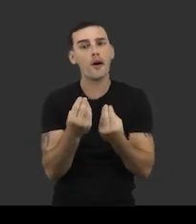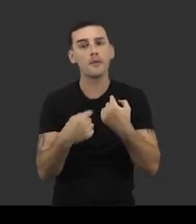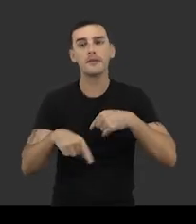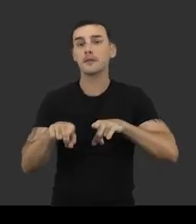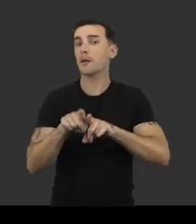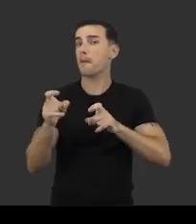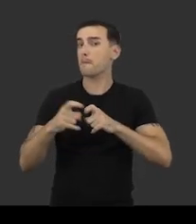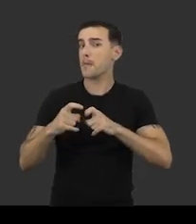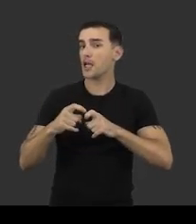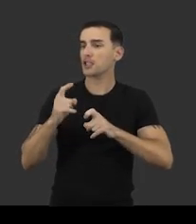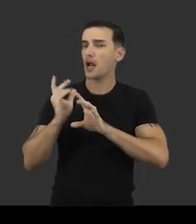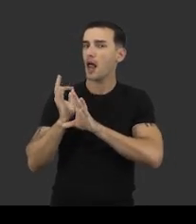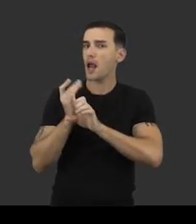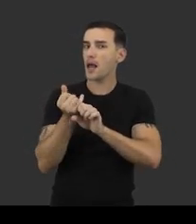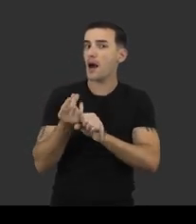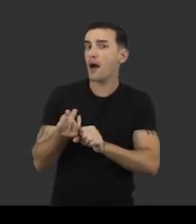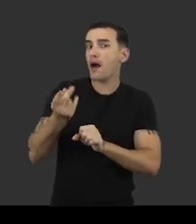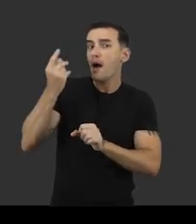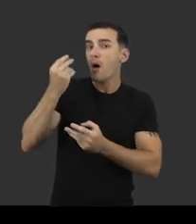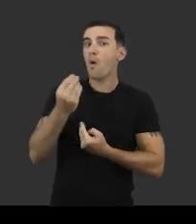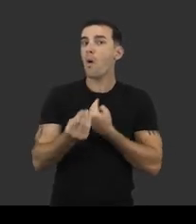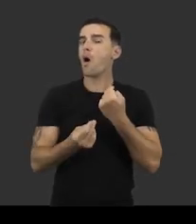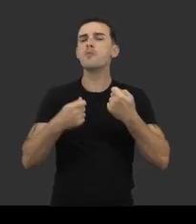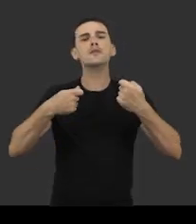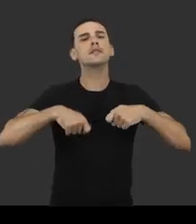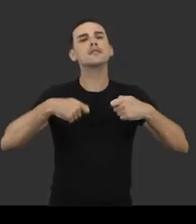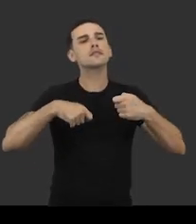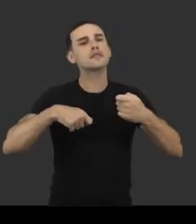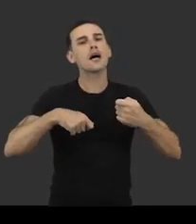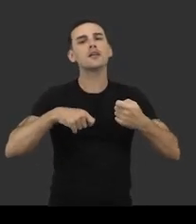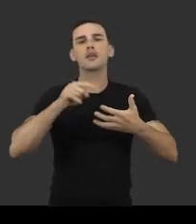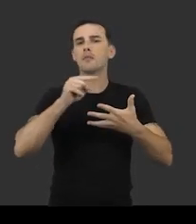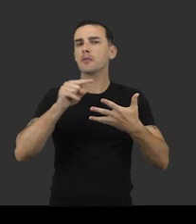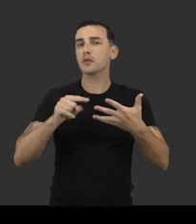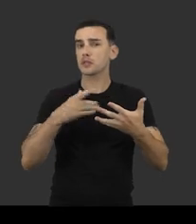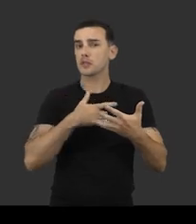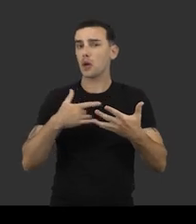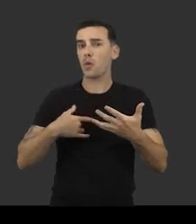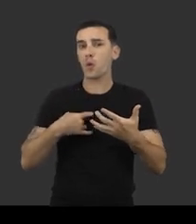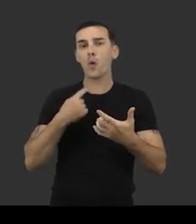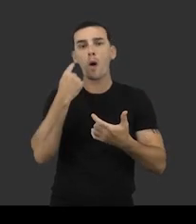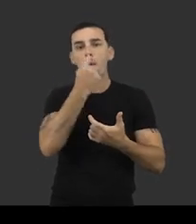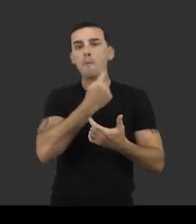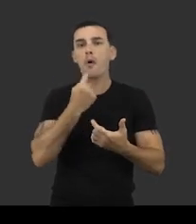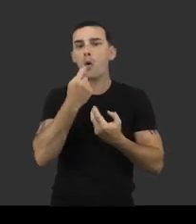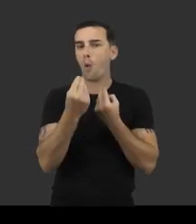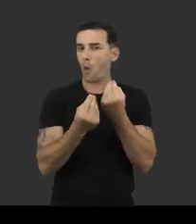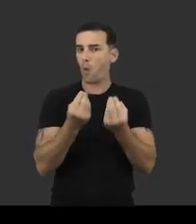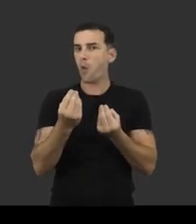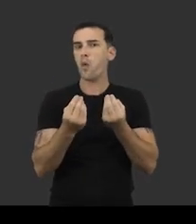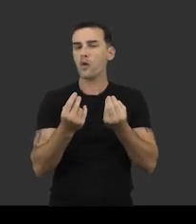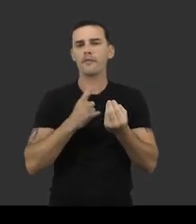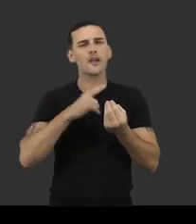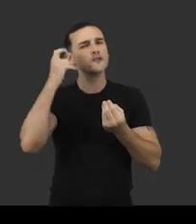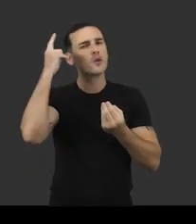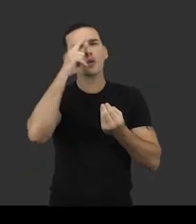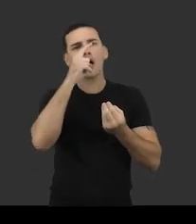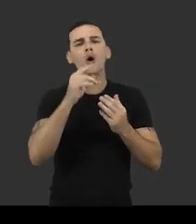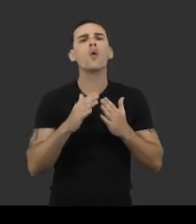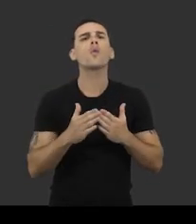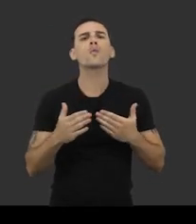história médica desse paciente, saber quais são as necessidades em saúde bucal desse paciente, quais são as dificuldades que ele